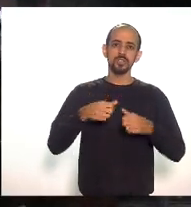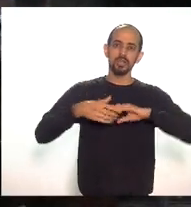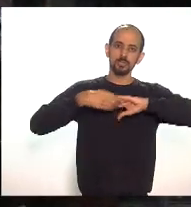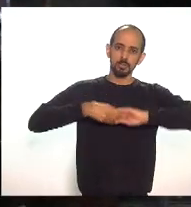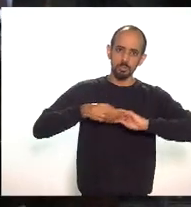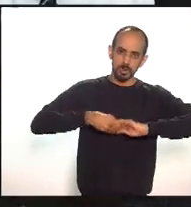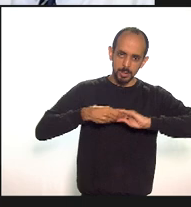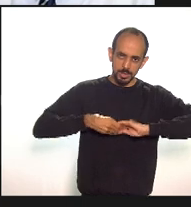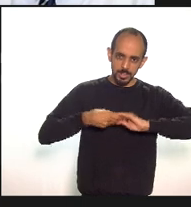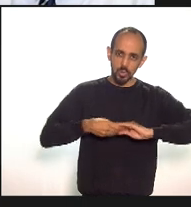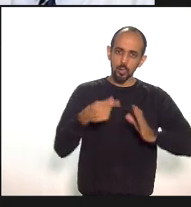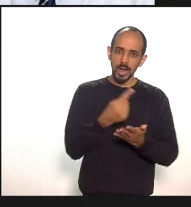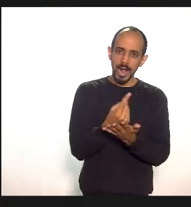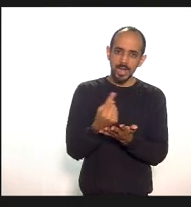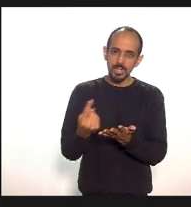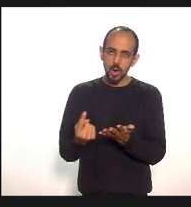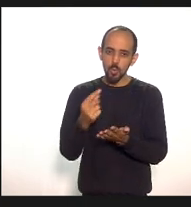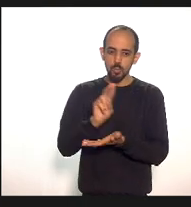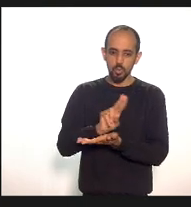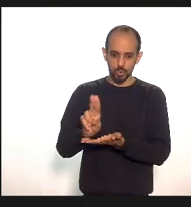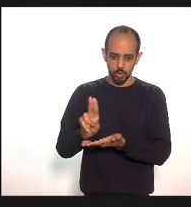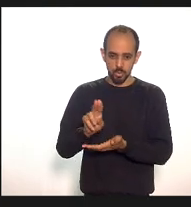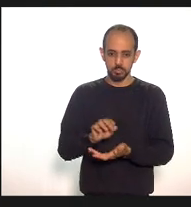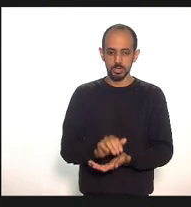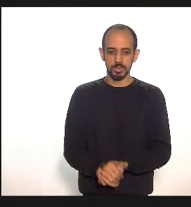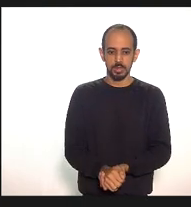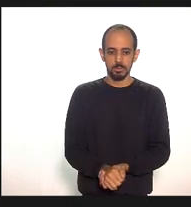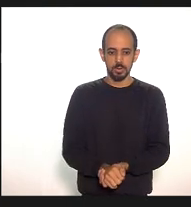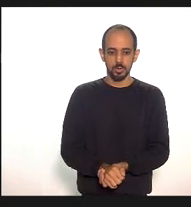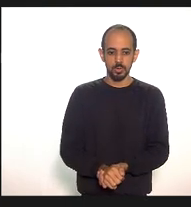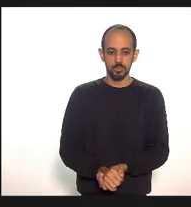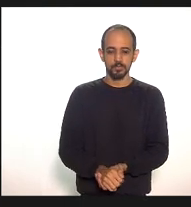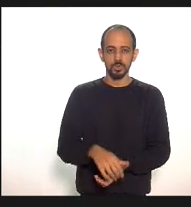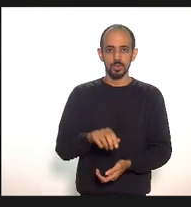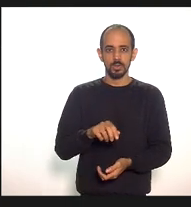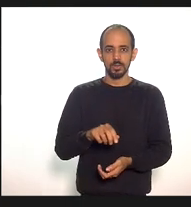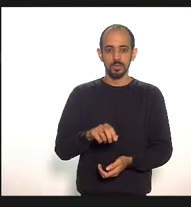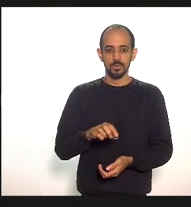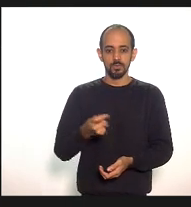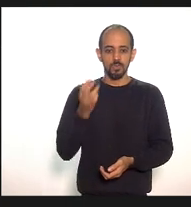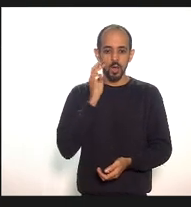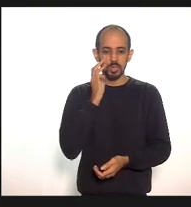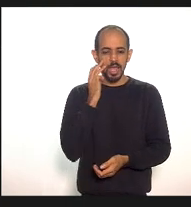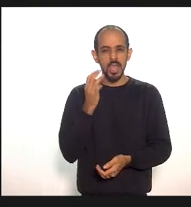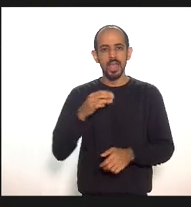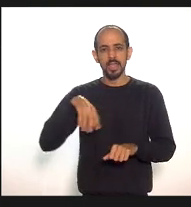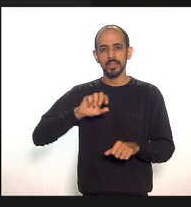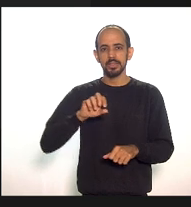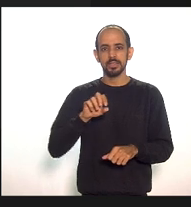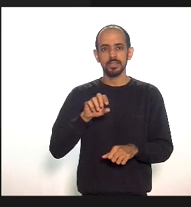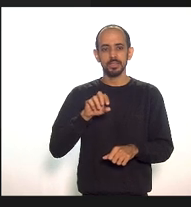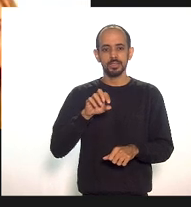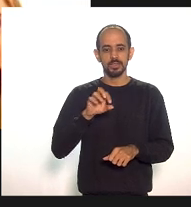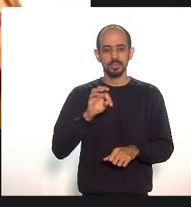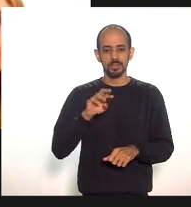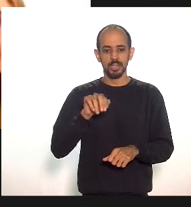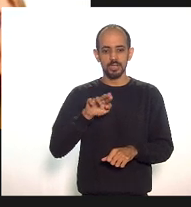Macedo nossos desembargadores Carlos Macedo waldeck Carneiro brasão